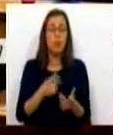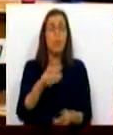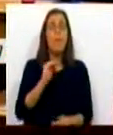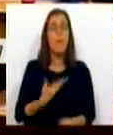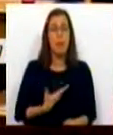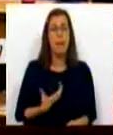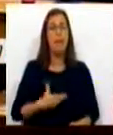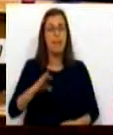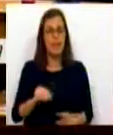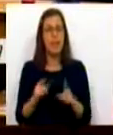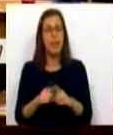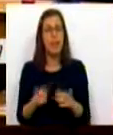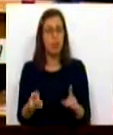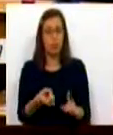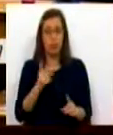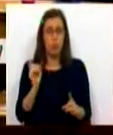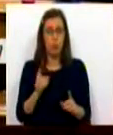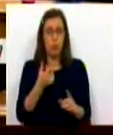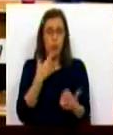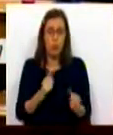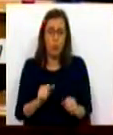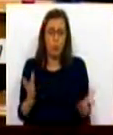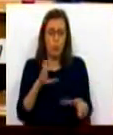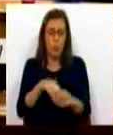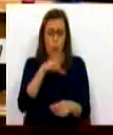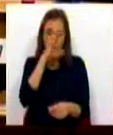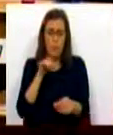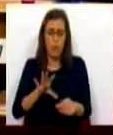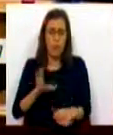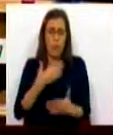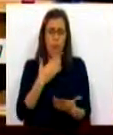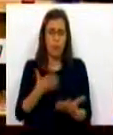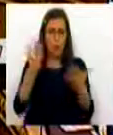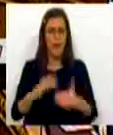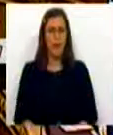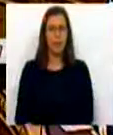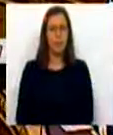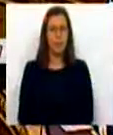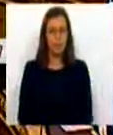PSD e o CDS já não são, nem poderiam ser, governo deste país. Muito obrigada.